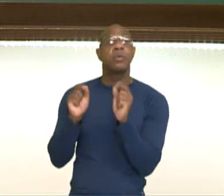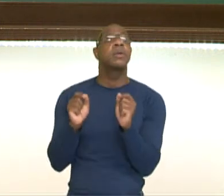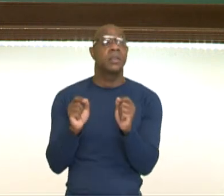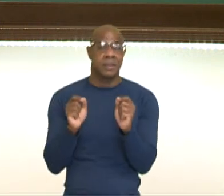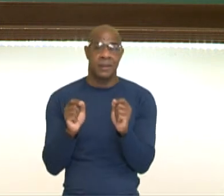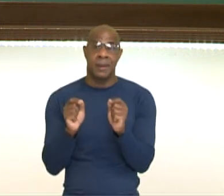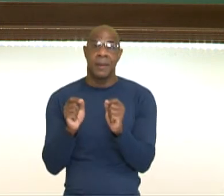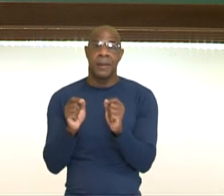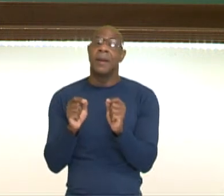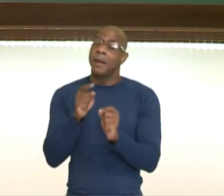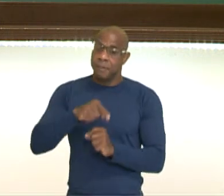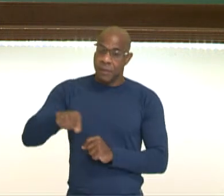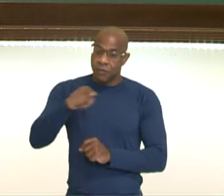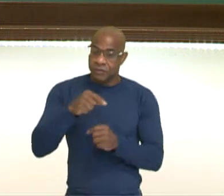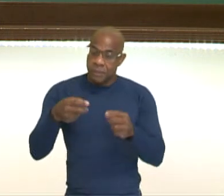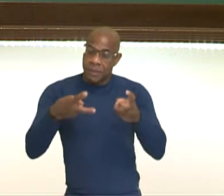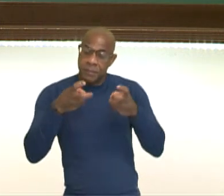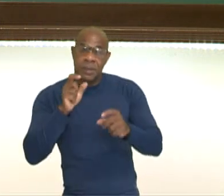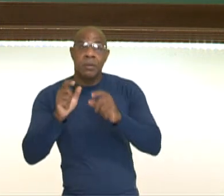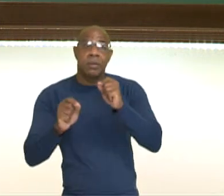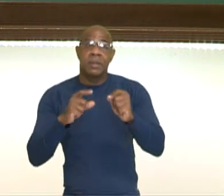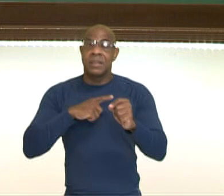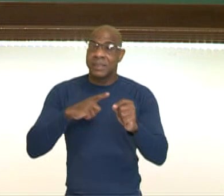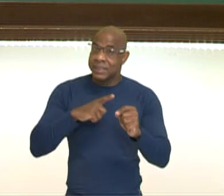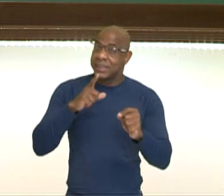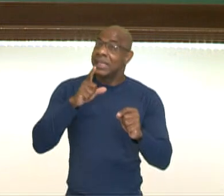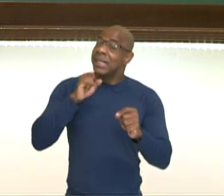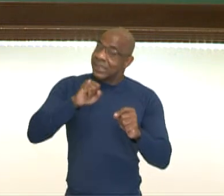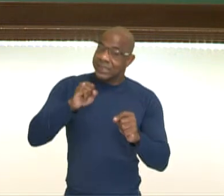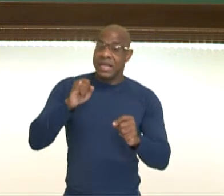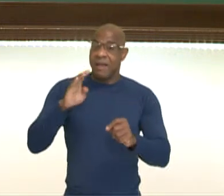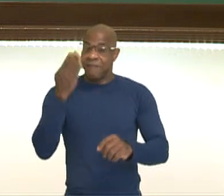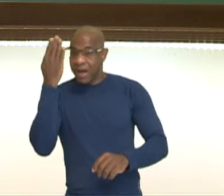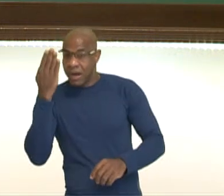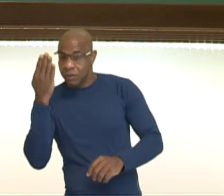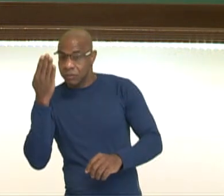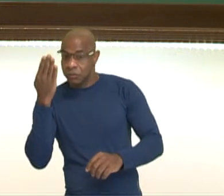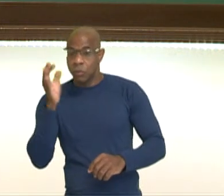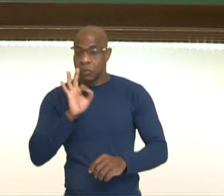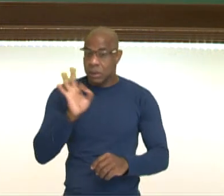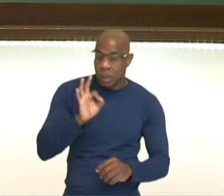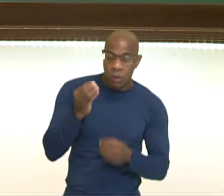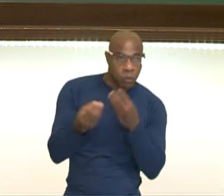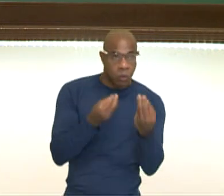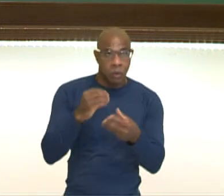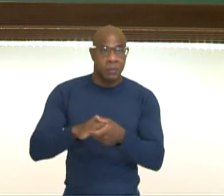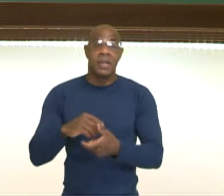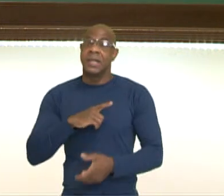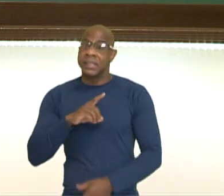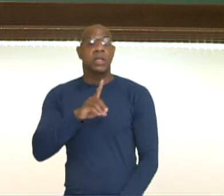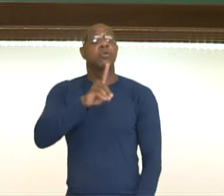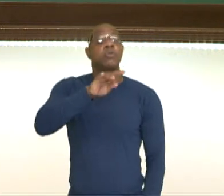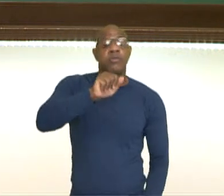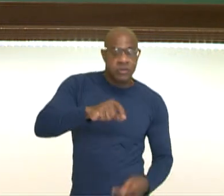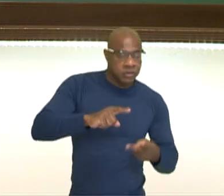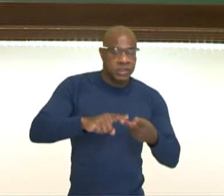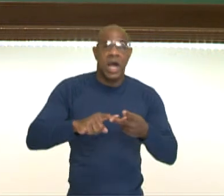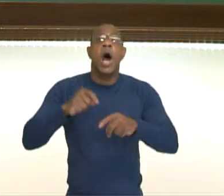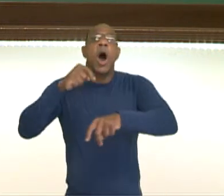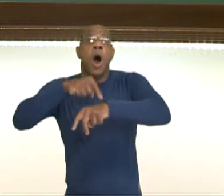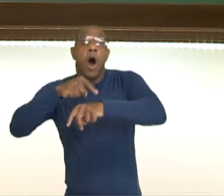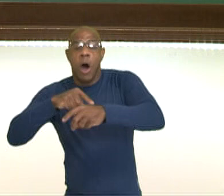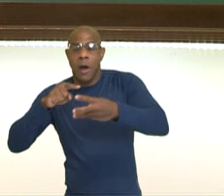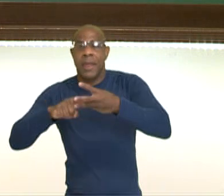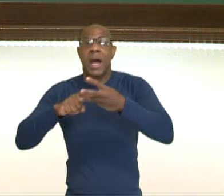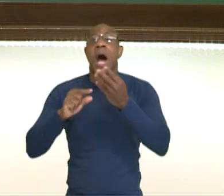para quê? Para você verificar se não é uma fake news. O que tem? A fonte com data, autor e hora da